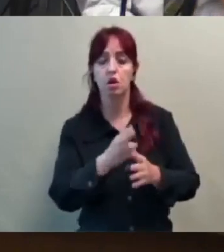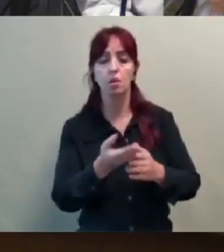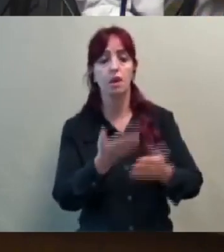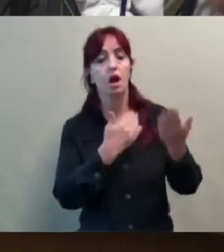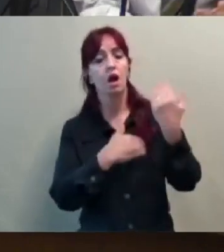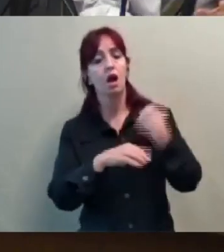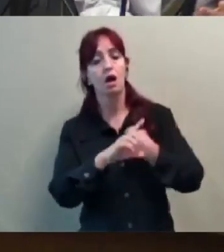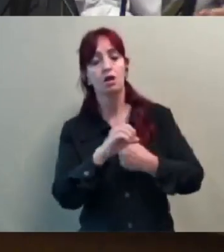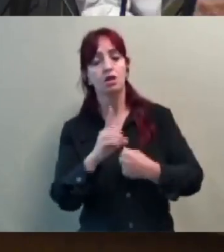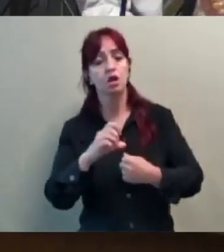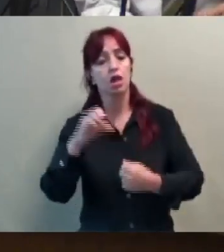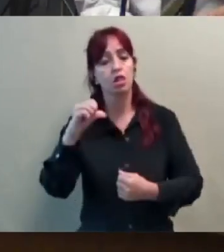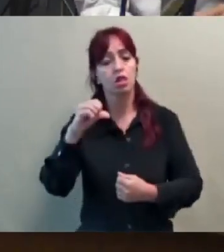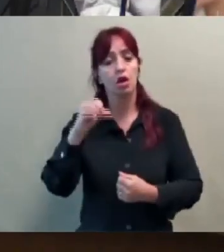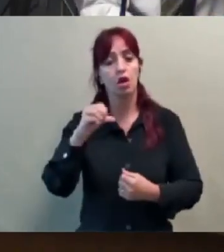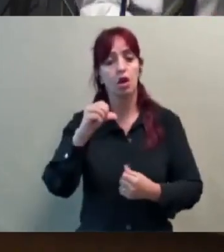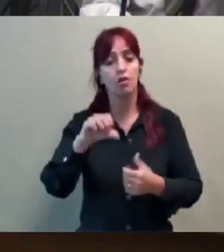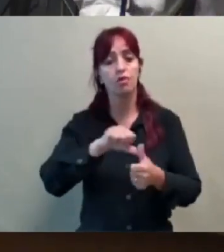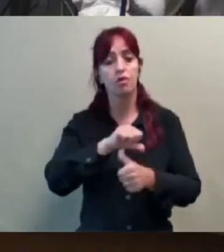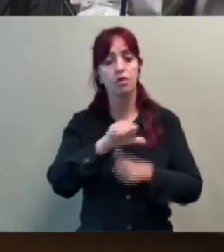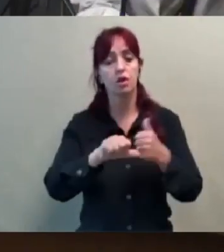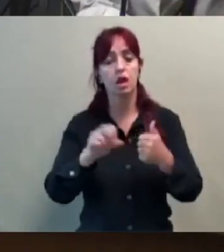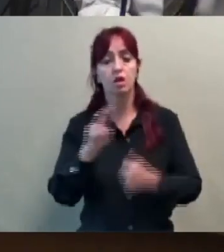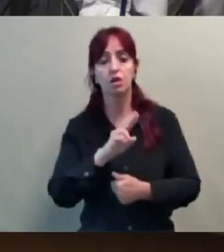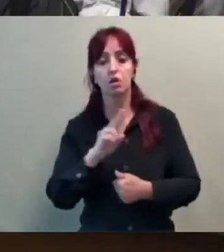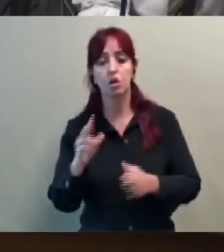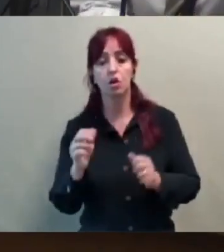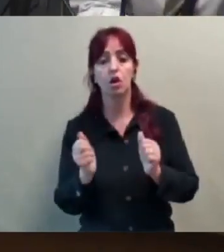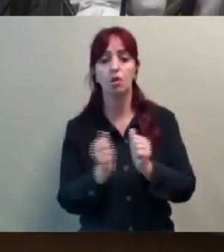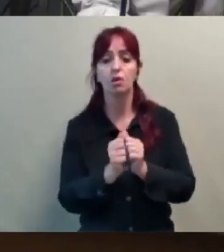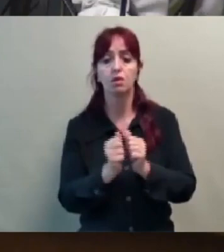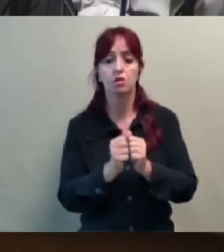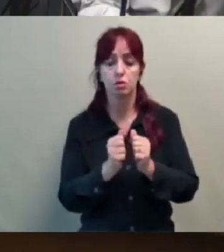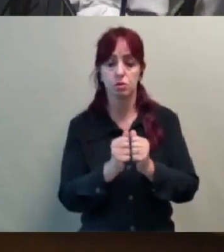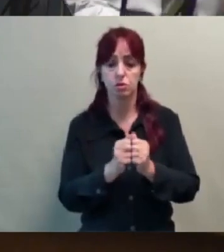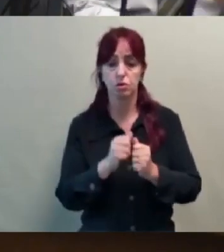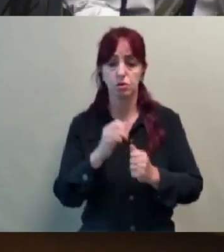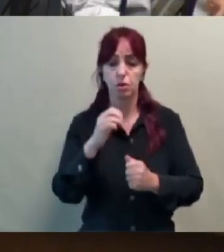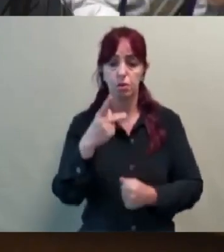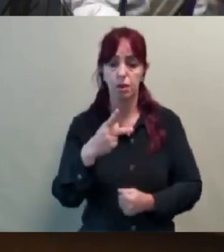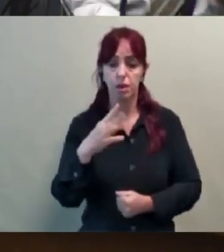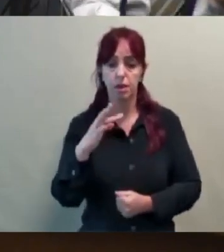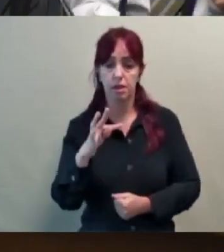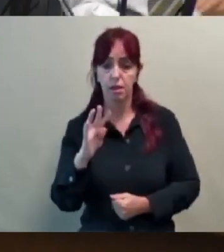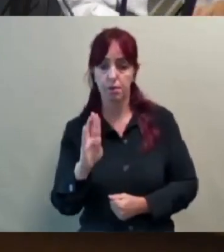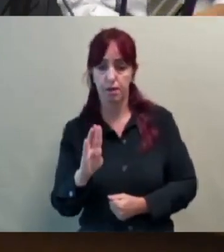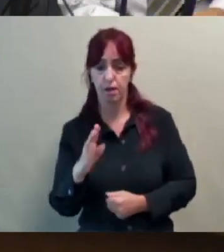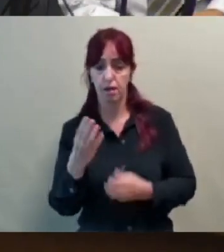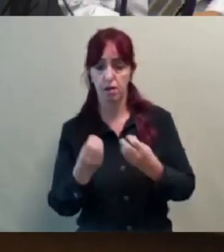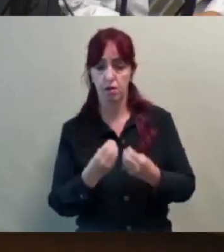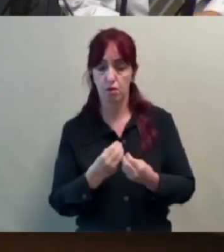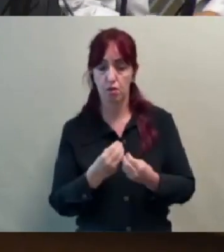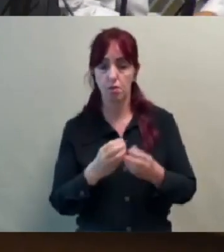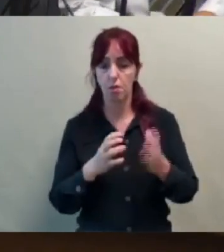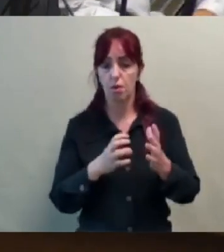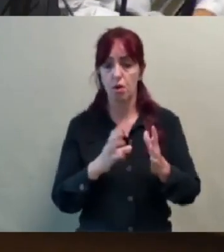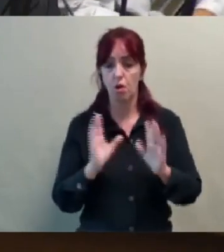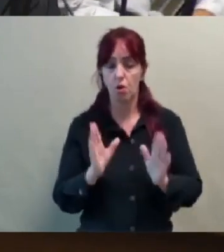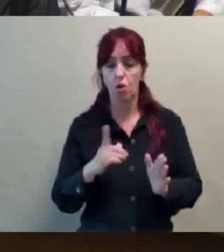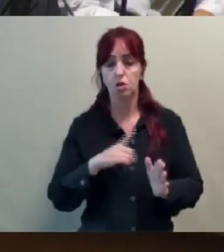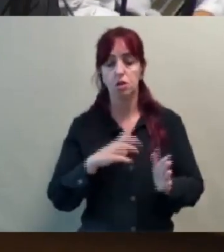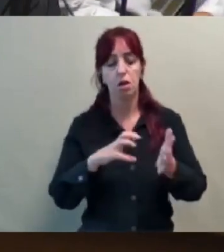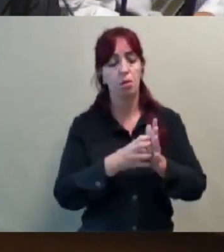foi homologado o novo nome, junto da fusão PTB com Patriota. Então, hoje nós temos o Partido